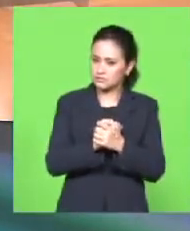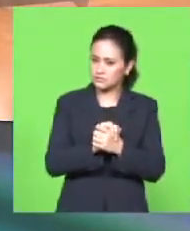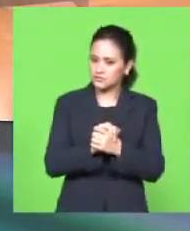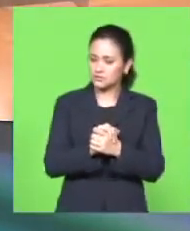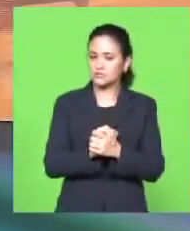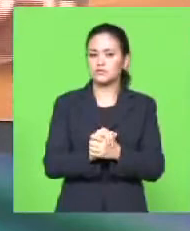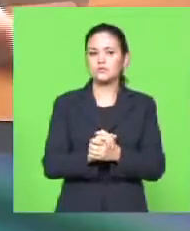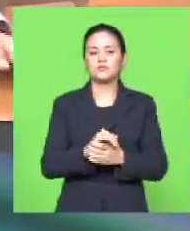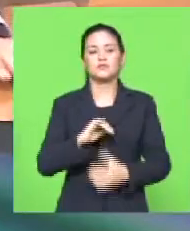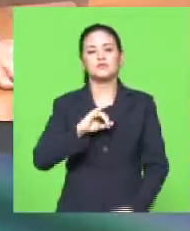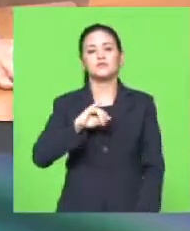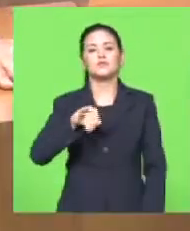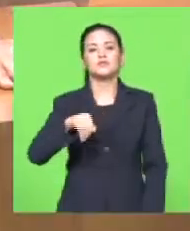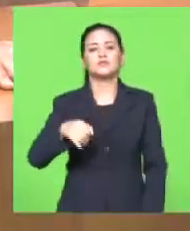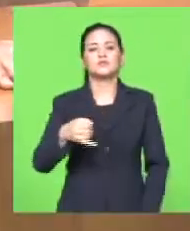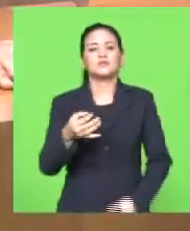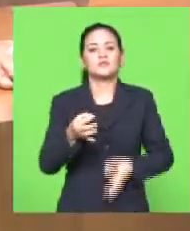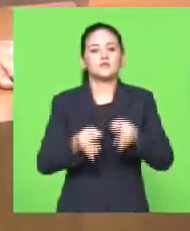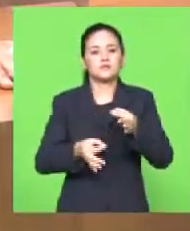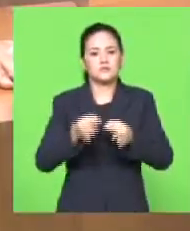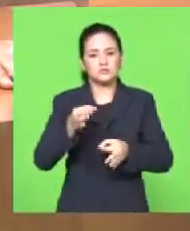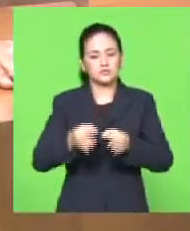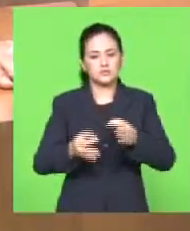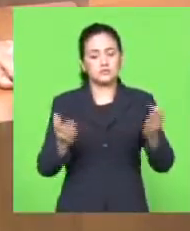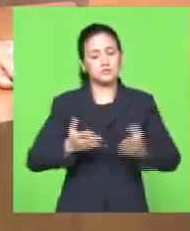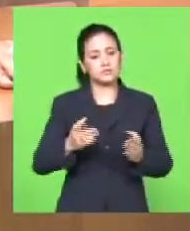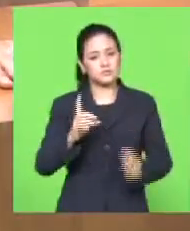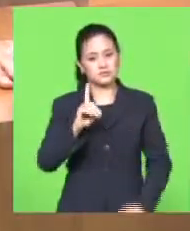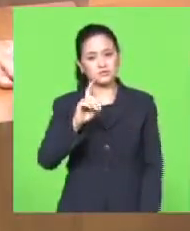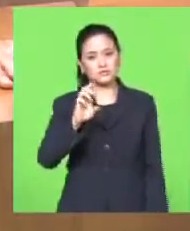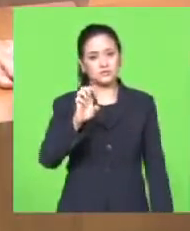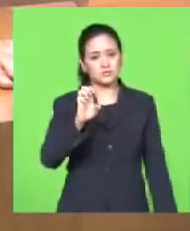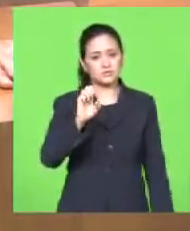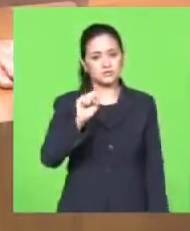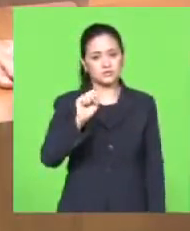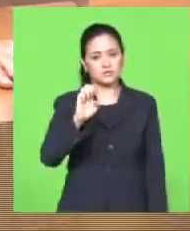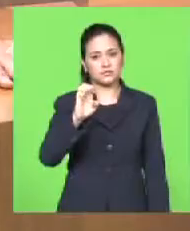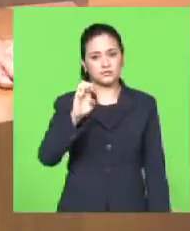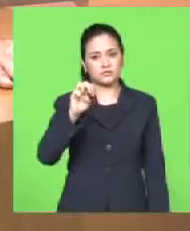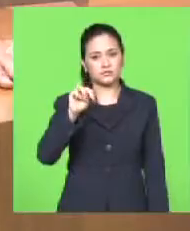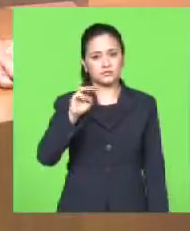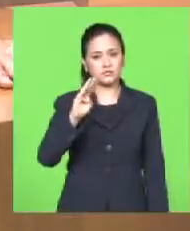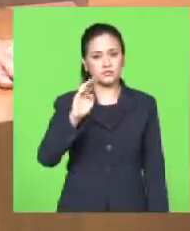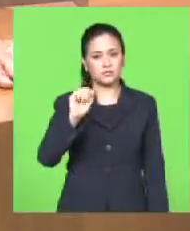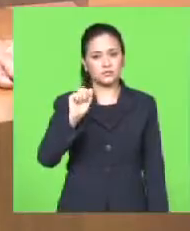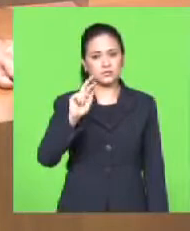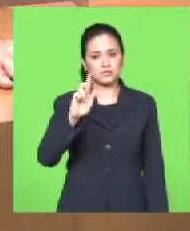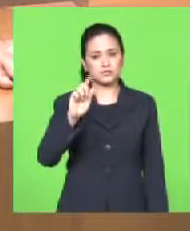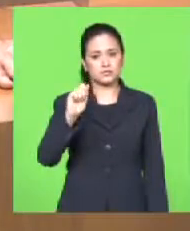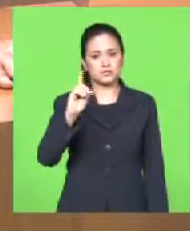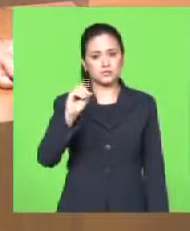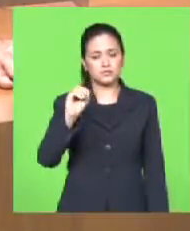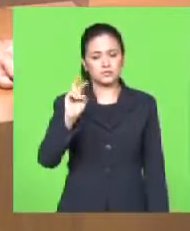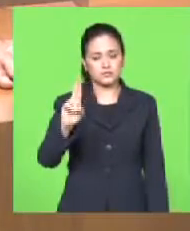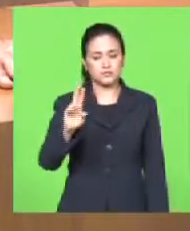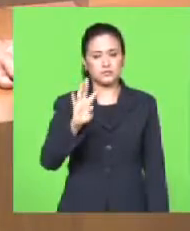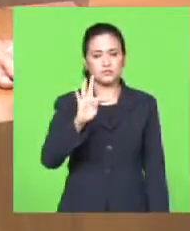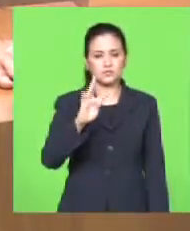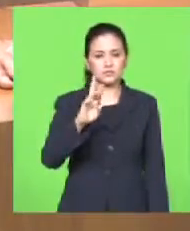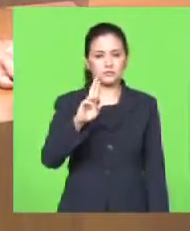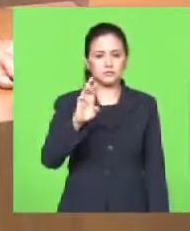o juiz, hoje desembargador do TRE, doutor Sebastião Joaquim Lima